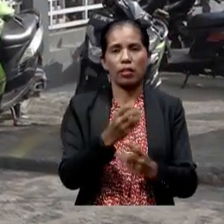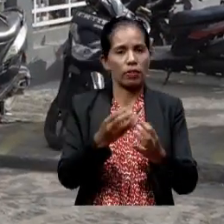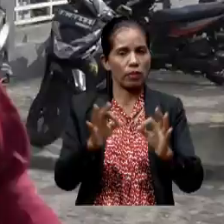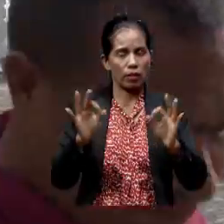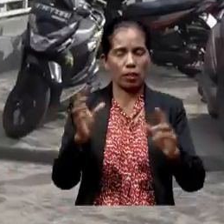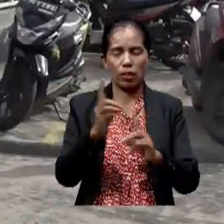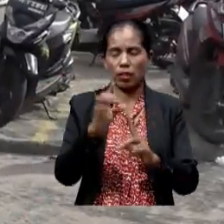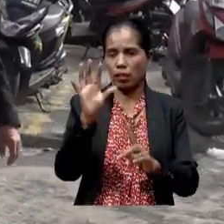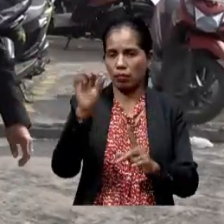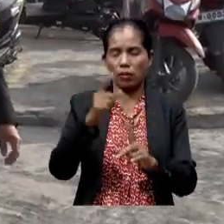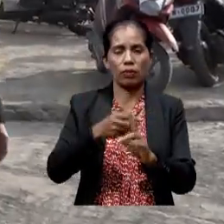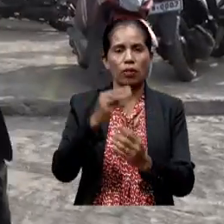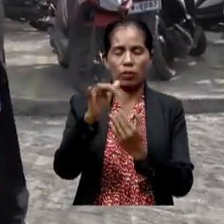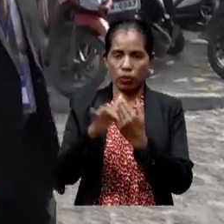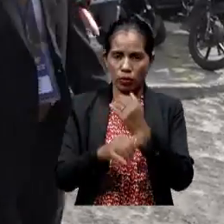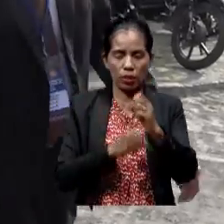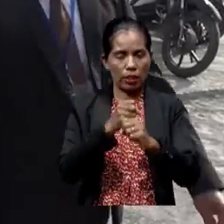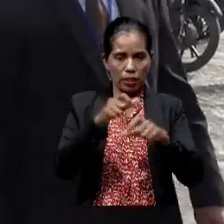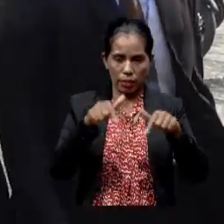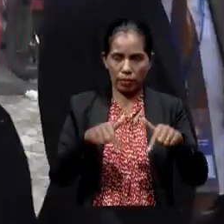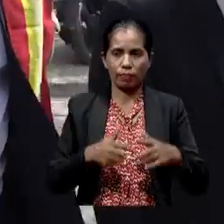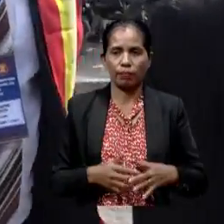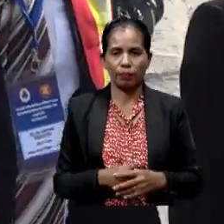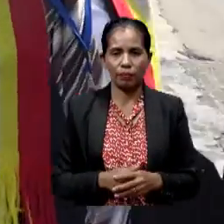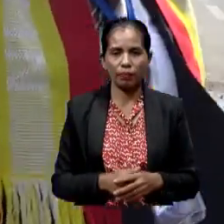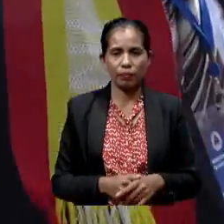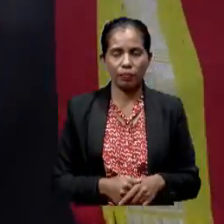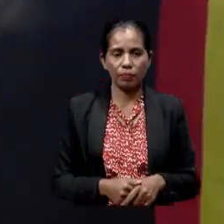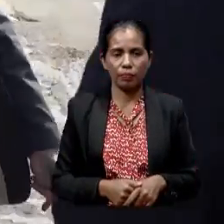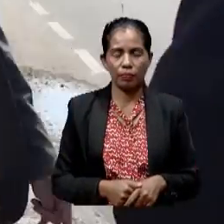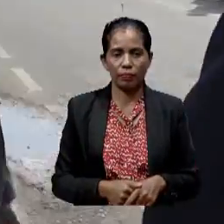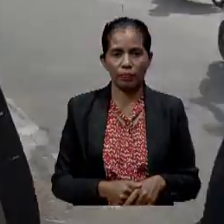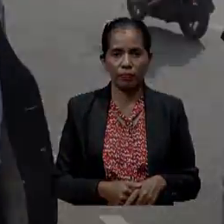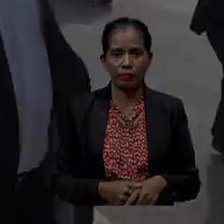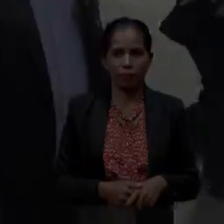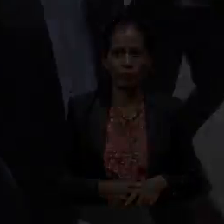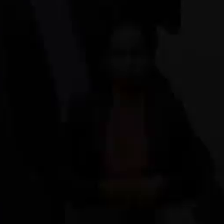loron, sia fulan julho tinang, né? Vanessa Cunha Alves, Aniceto Leite, GMN.